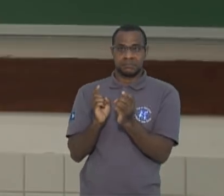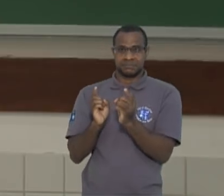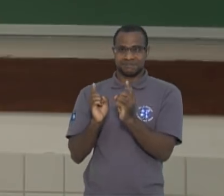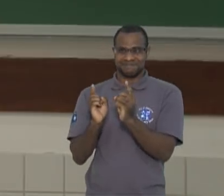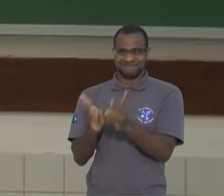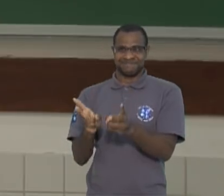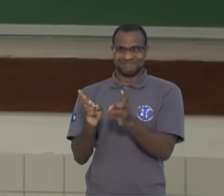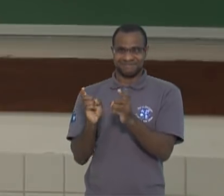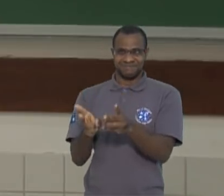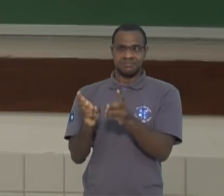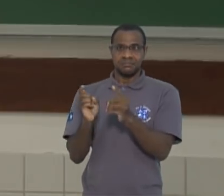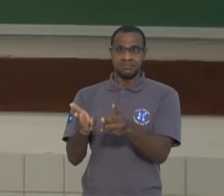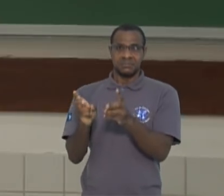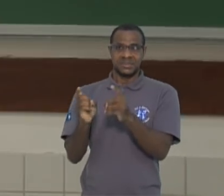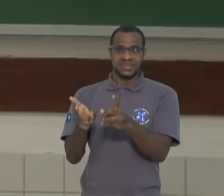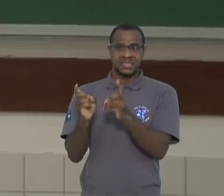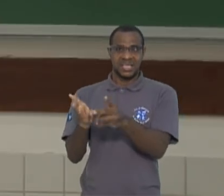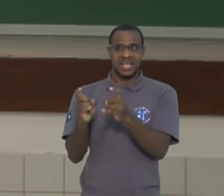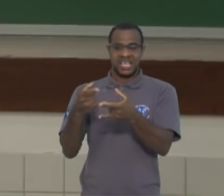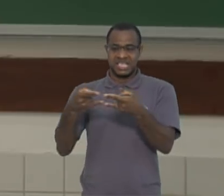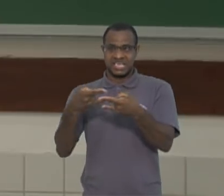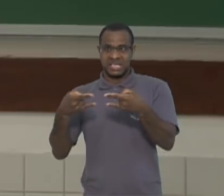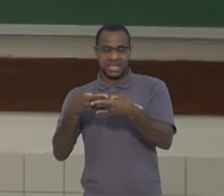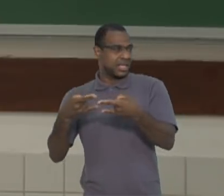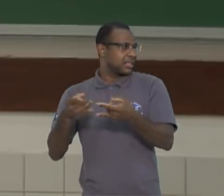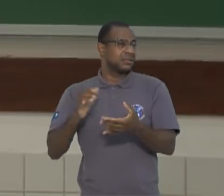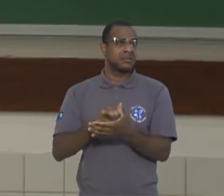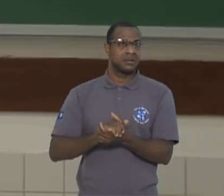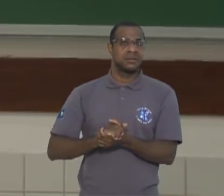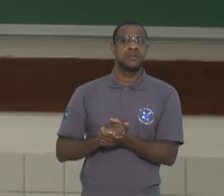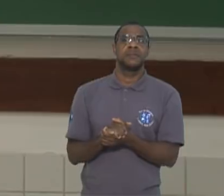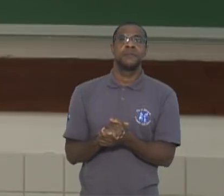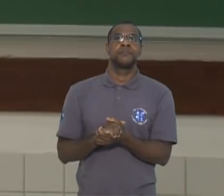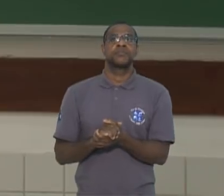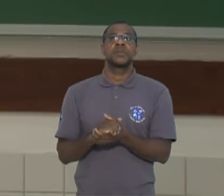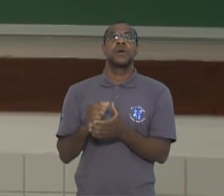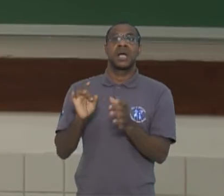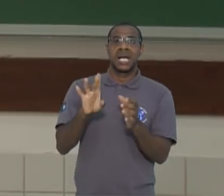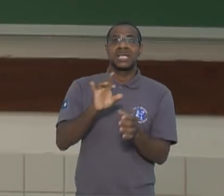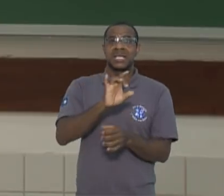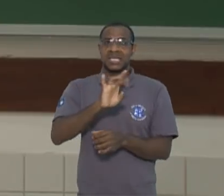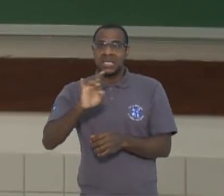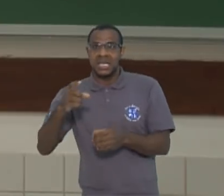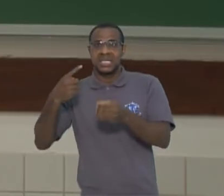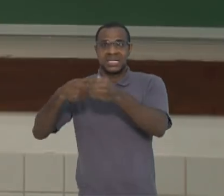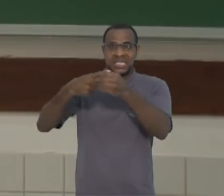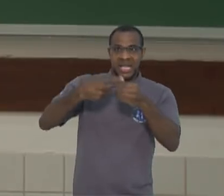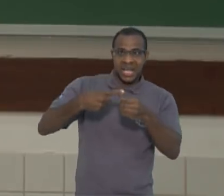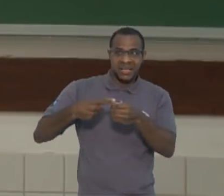para outro, montando seu picadeiro, sua lona, em cada cidade, cada local que passa. Né?